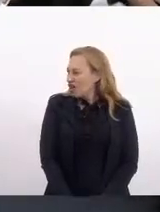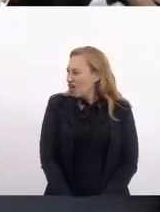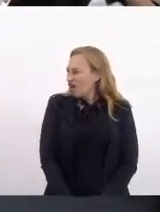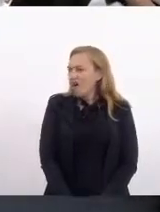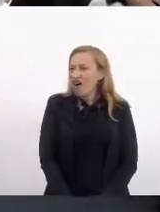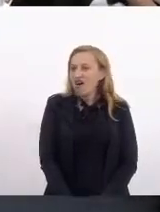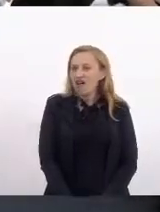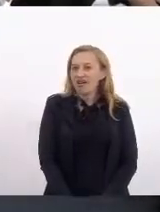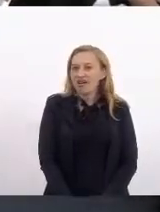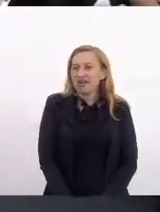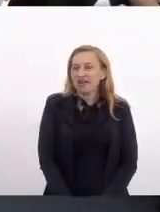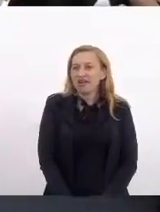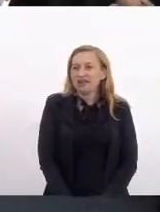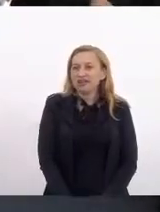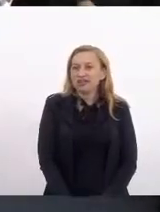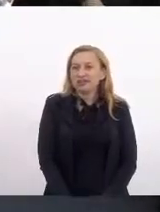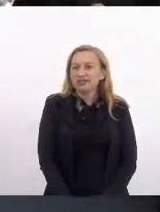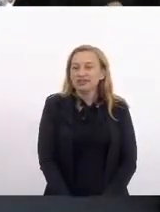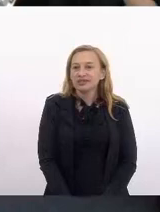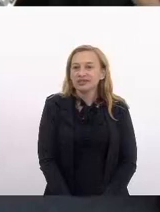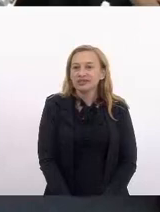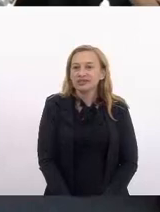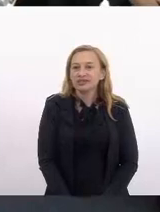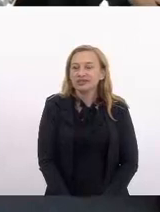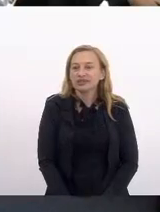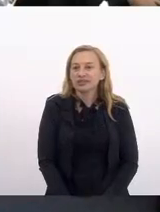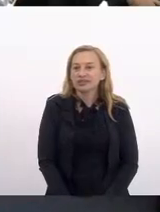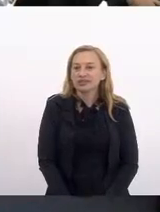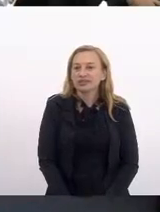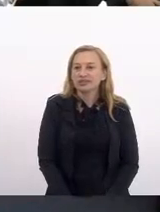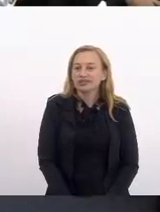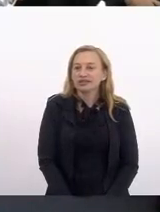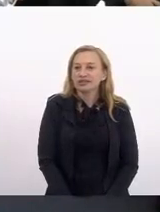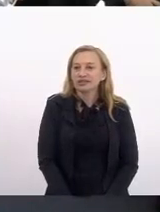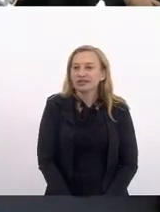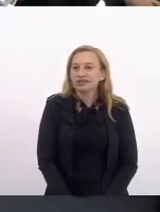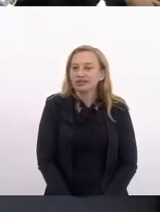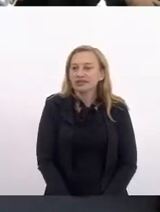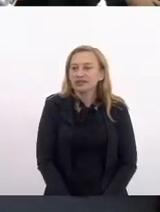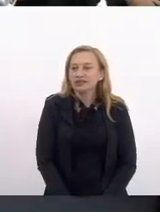eu devo Prefeito é a com socialista rua mesmo tempo